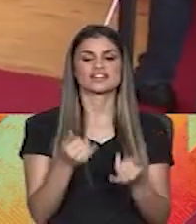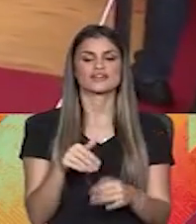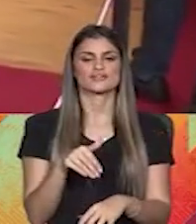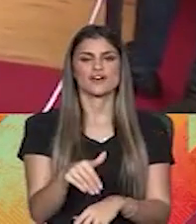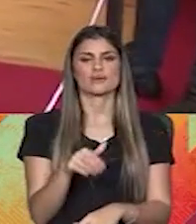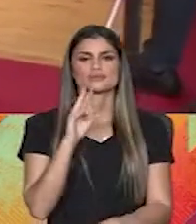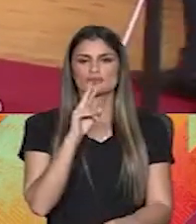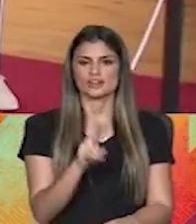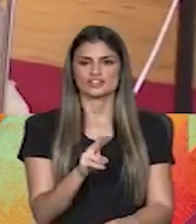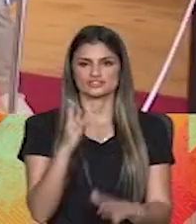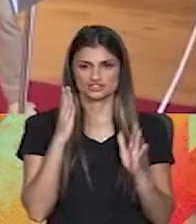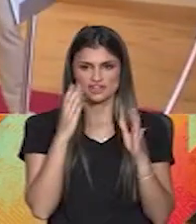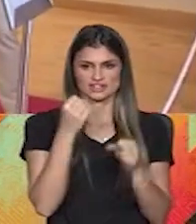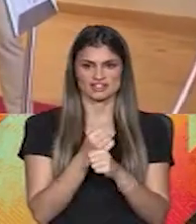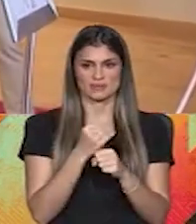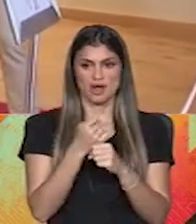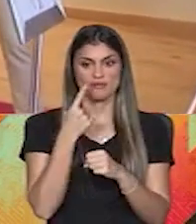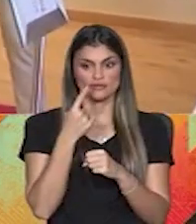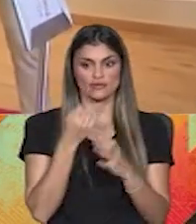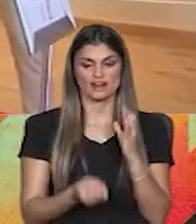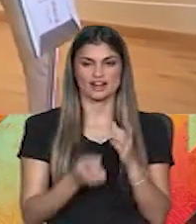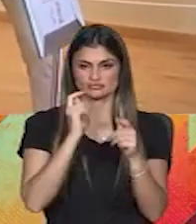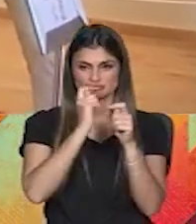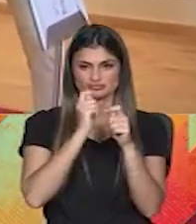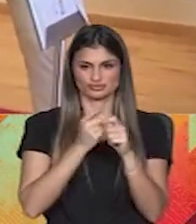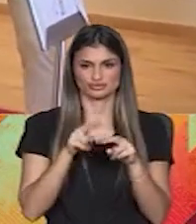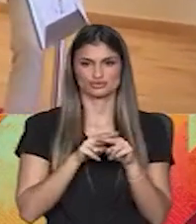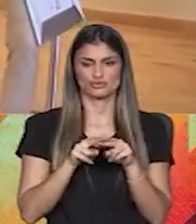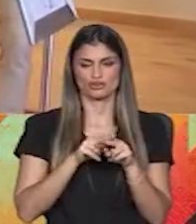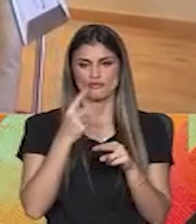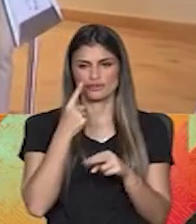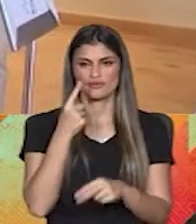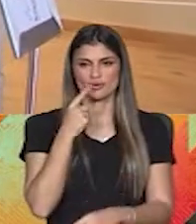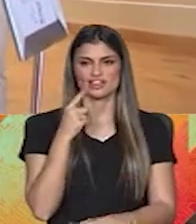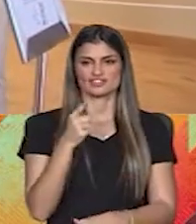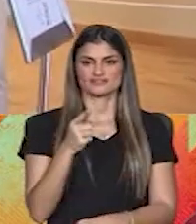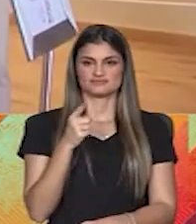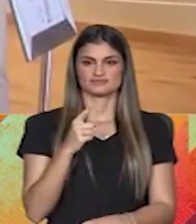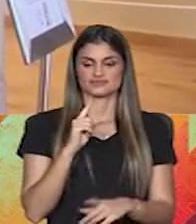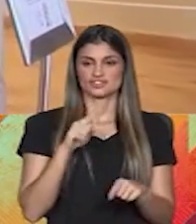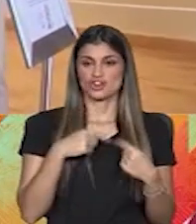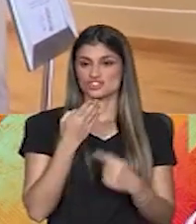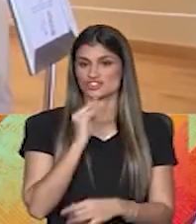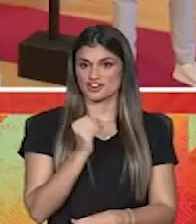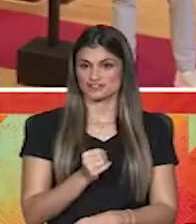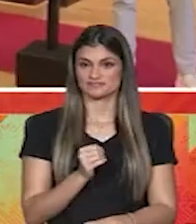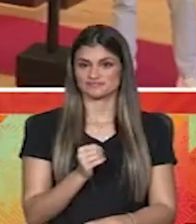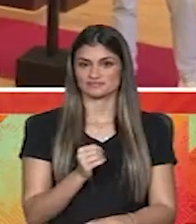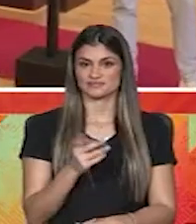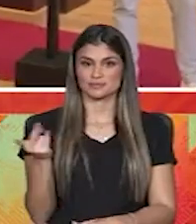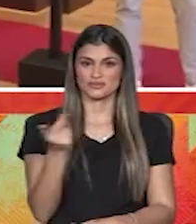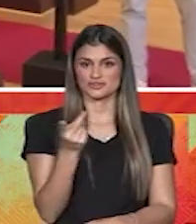mesmo ver chefes a trabalhar ao vivo a criar esculturas de chocolate ao vivo e este já estranhas